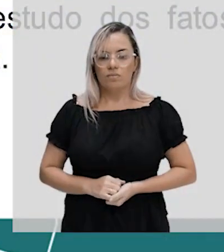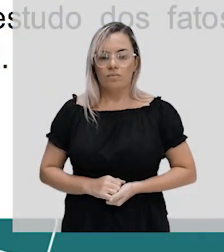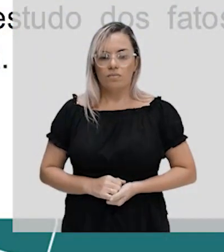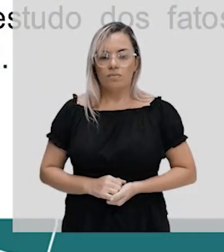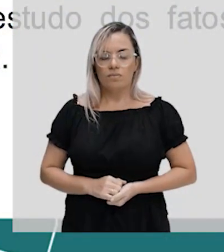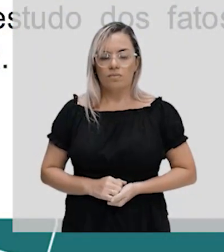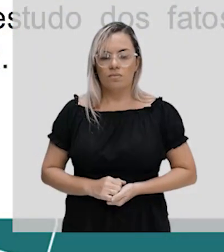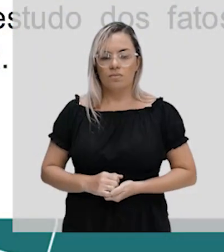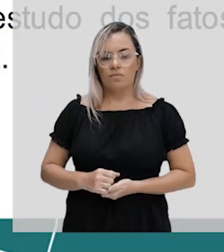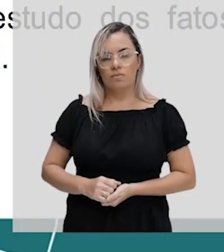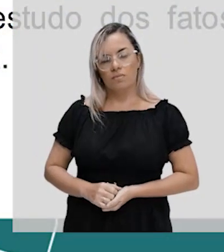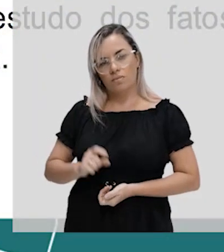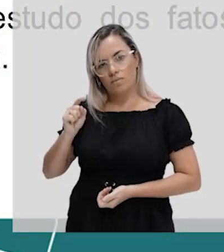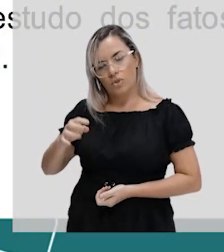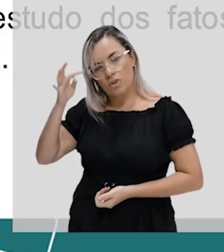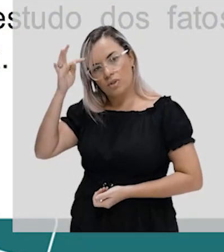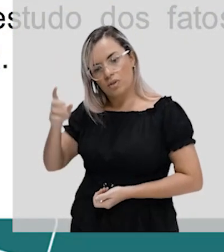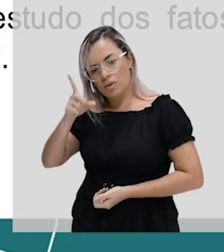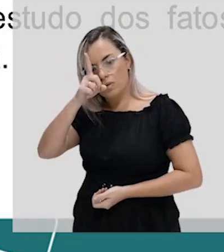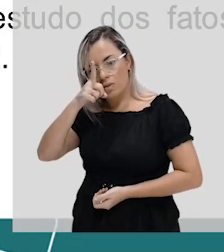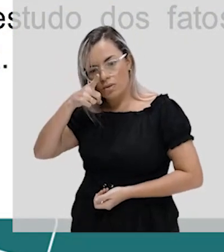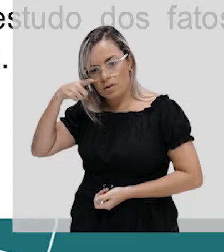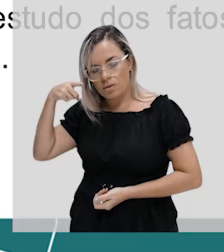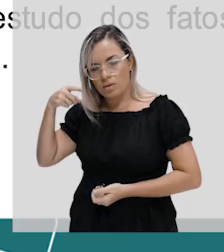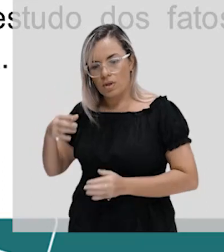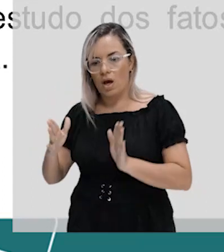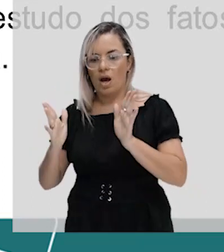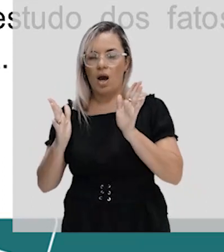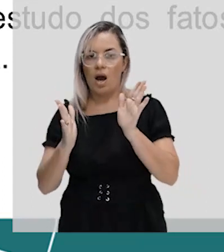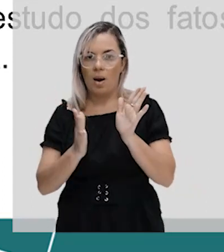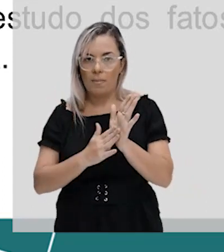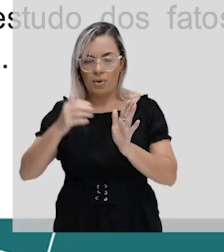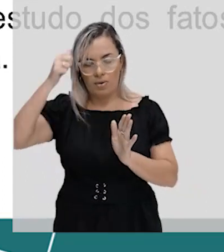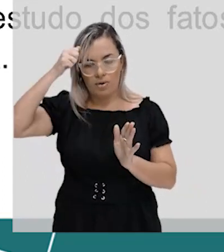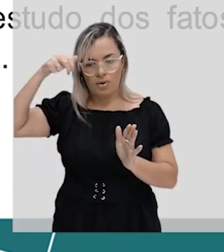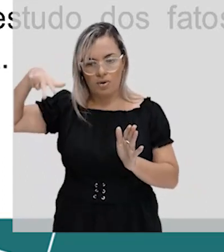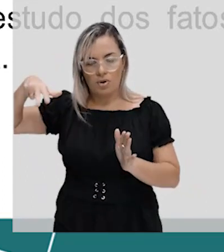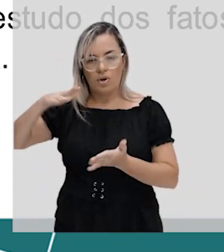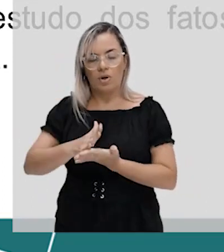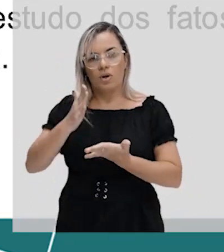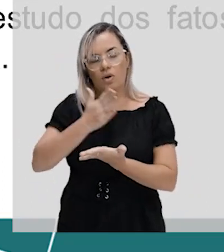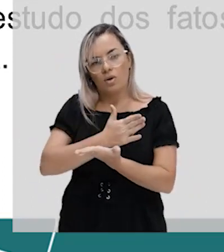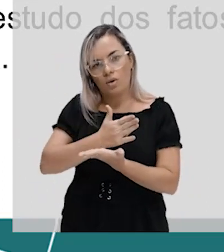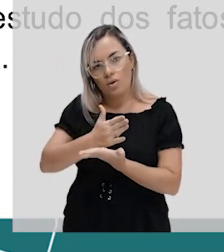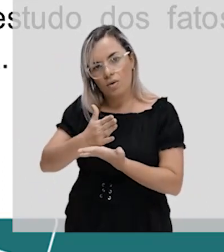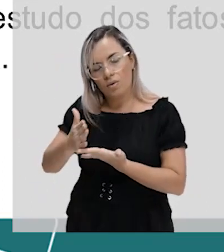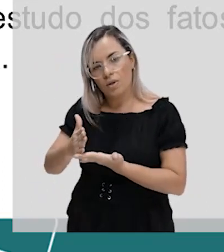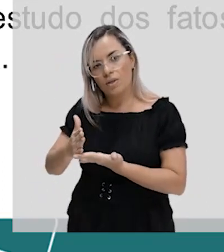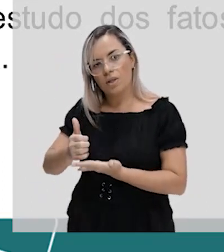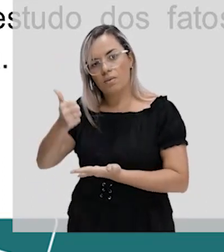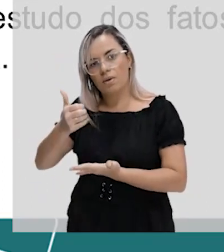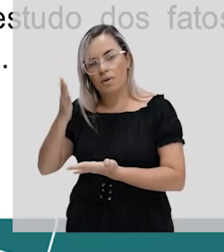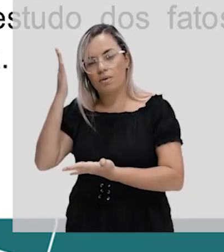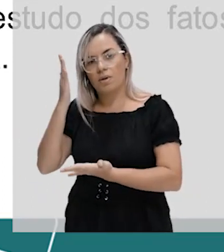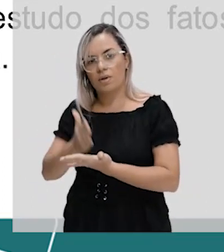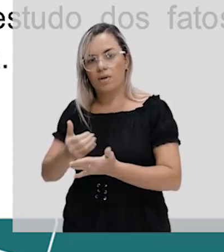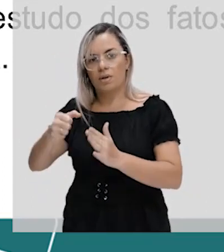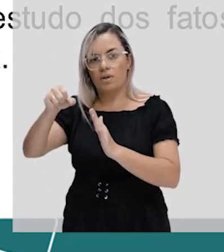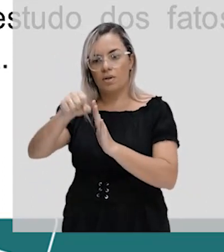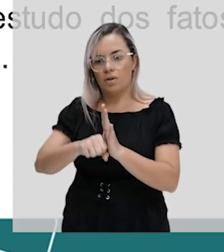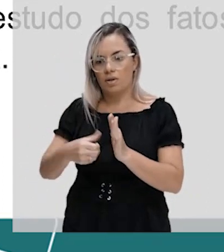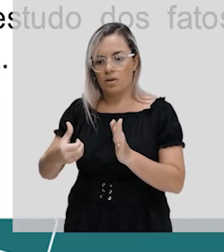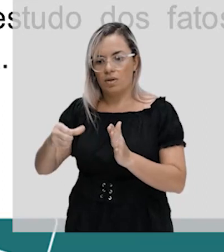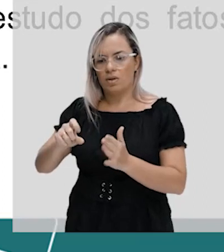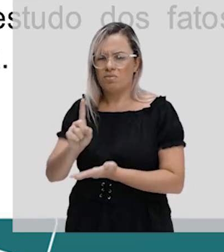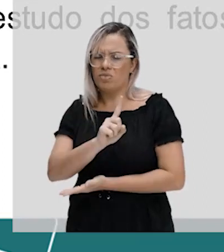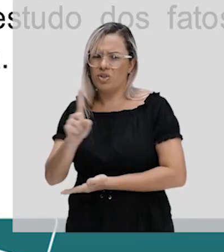Segundo Durkheim, a proposta de Comte, que é do começo do século, da primeira metade do século XIX, não foi suficiente